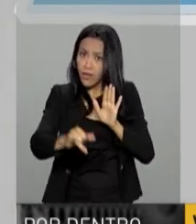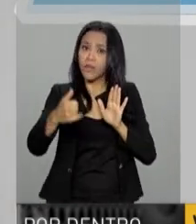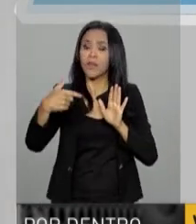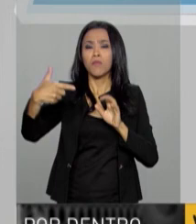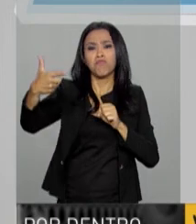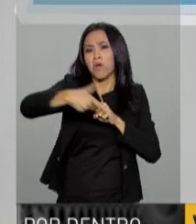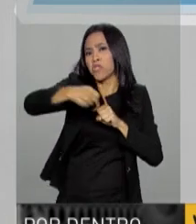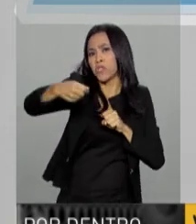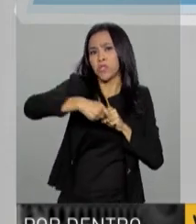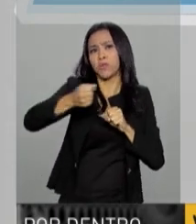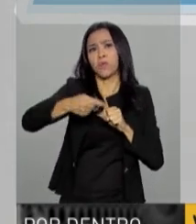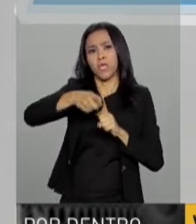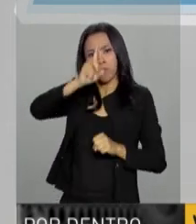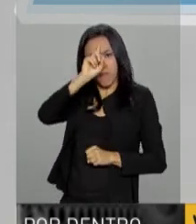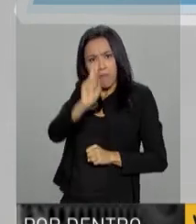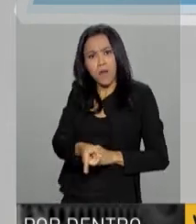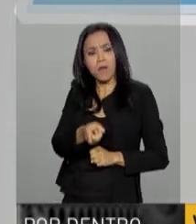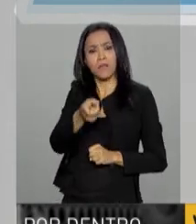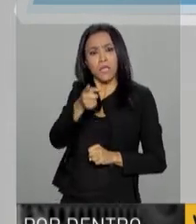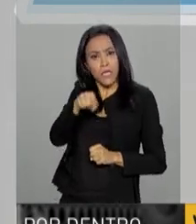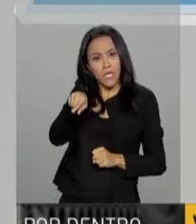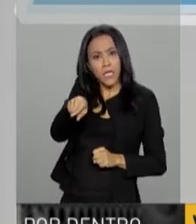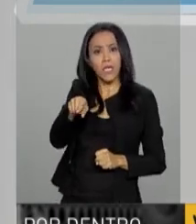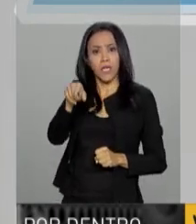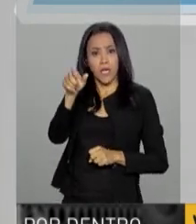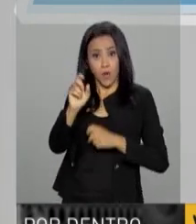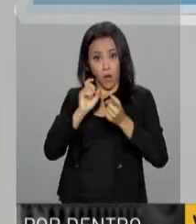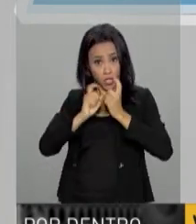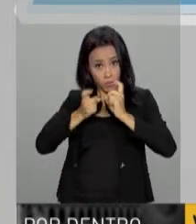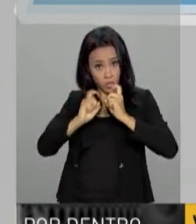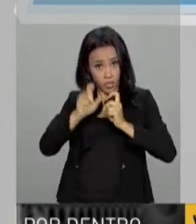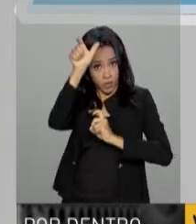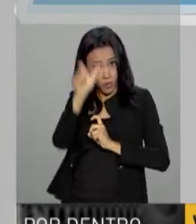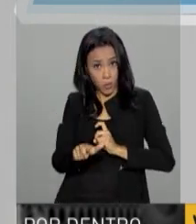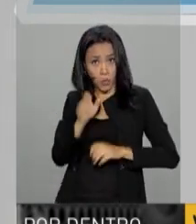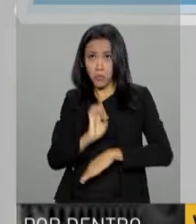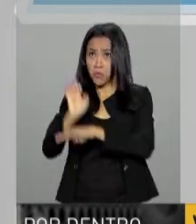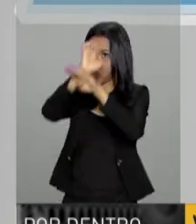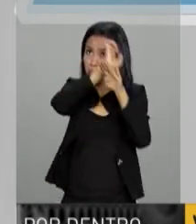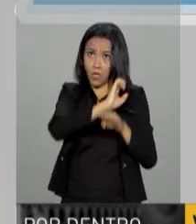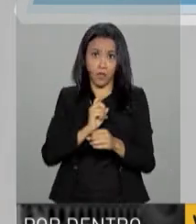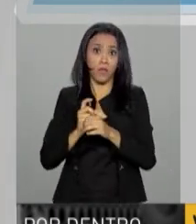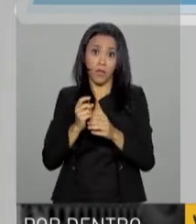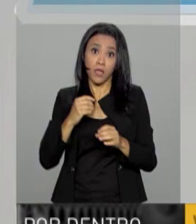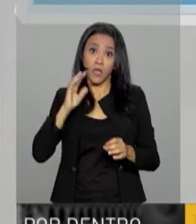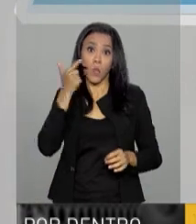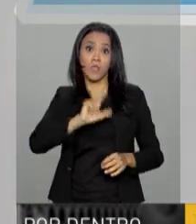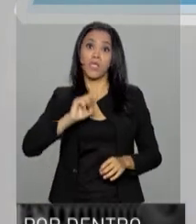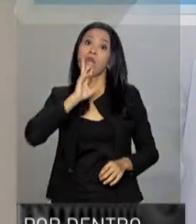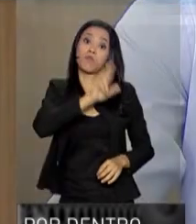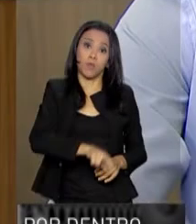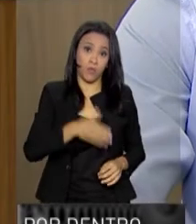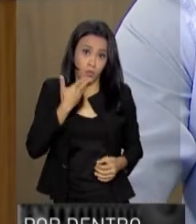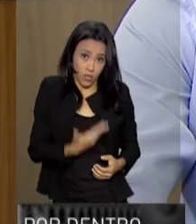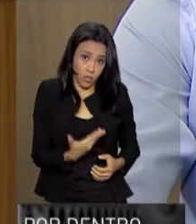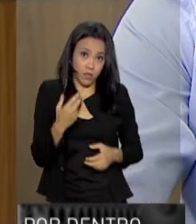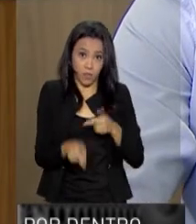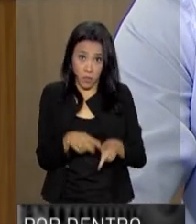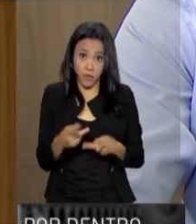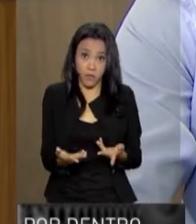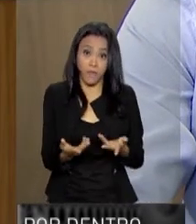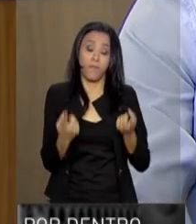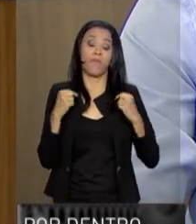obriga o responsabilize ele administrador a atender ao pedido da população o sistema nacional de juventude